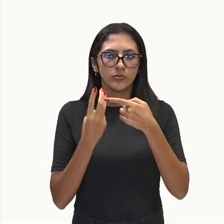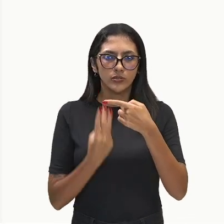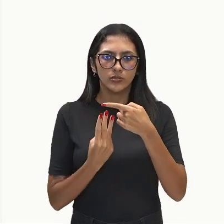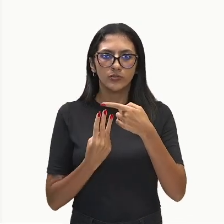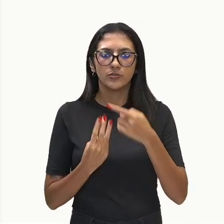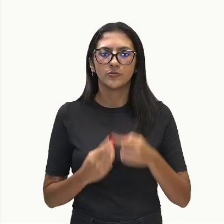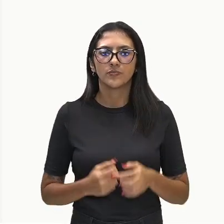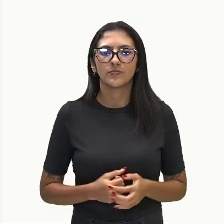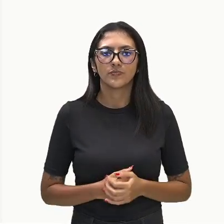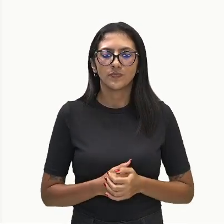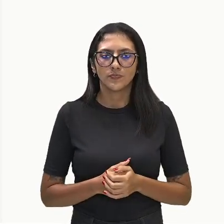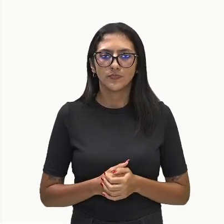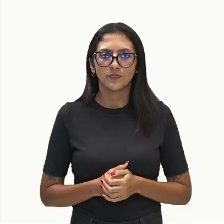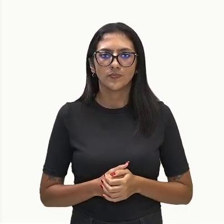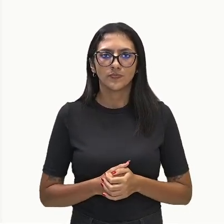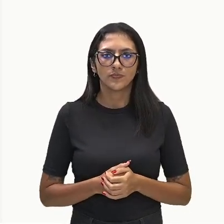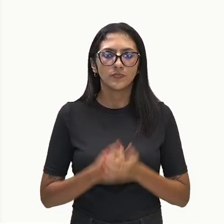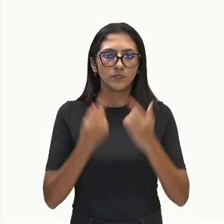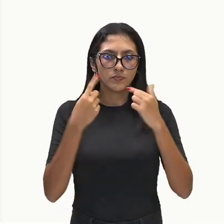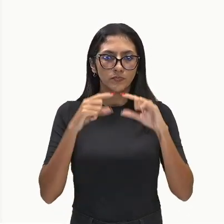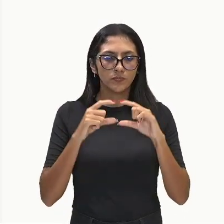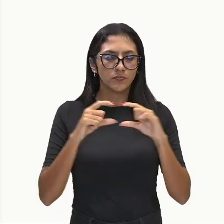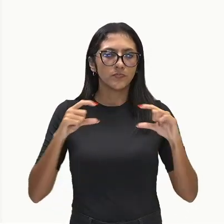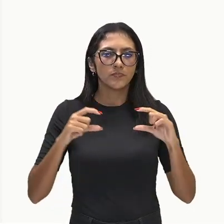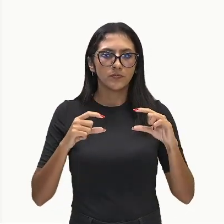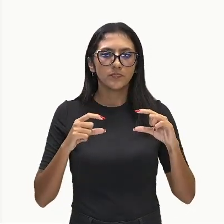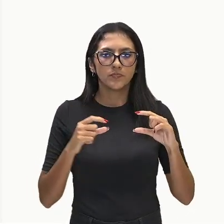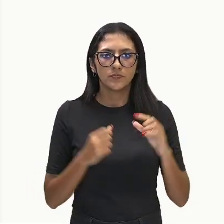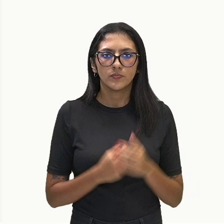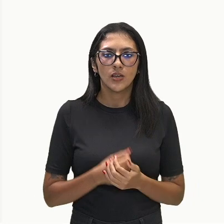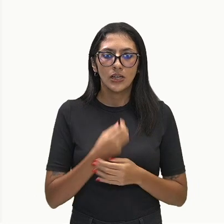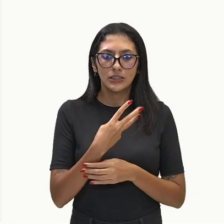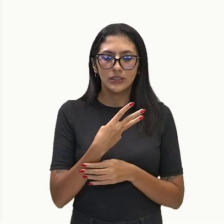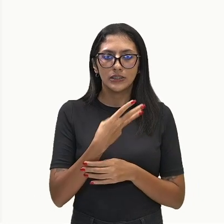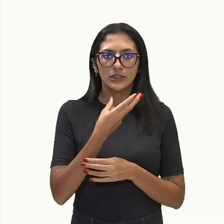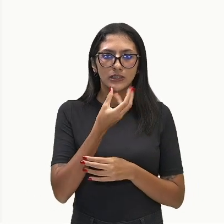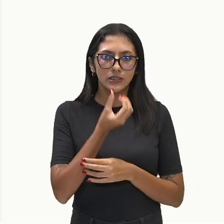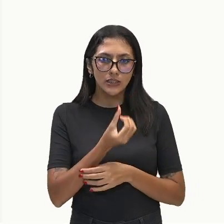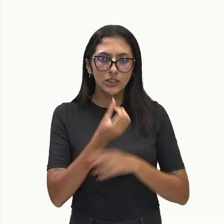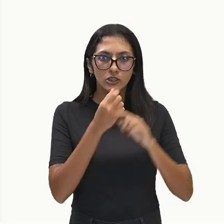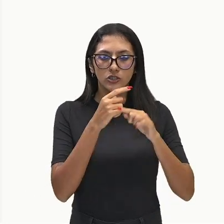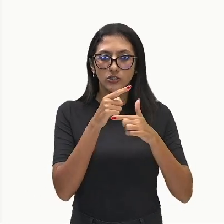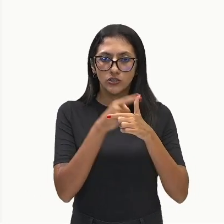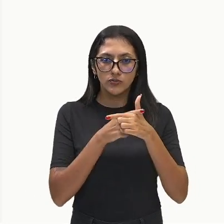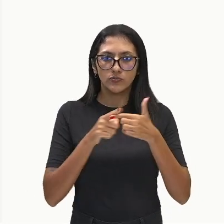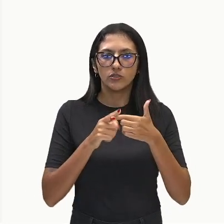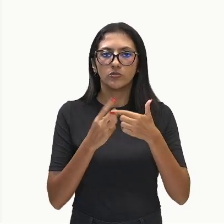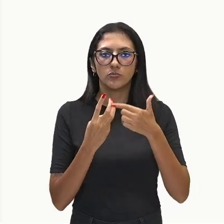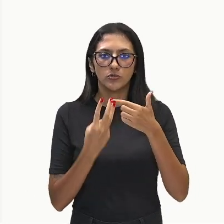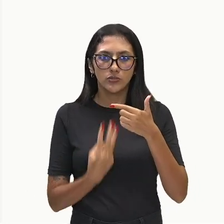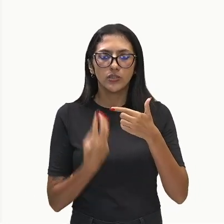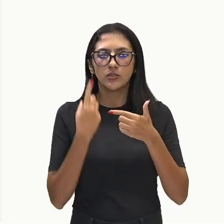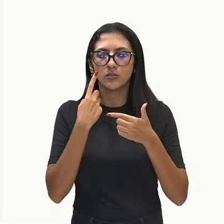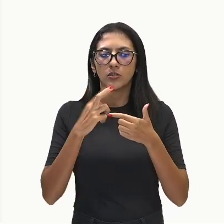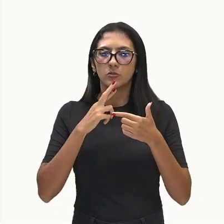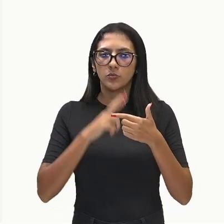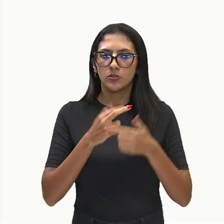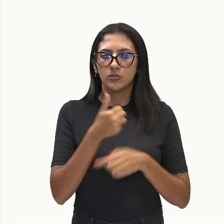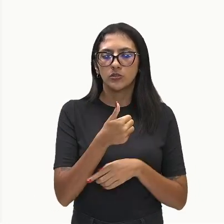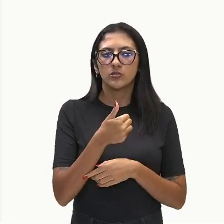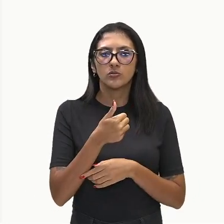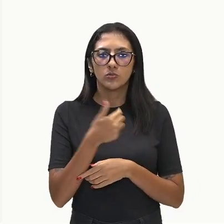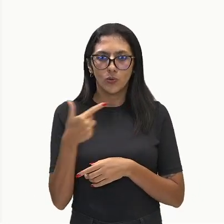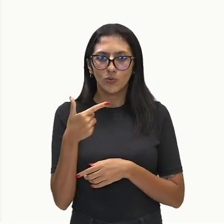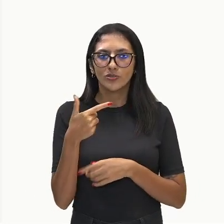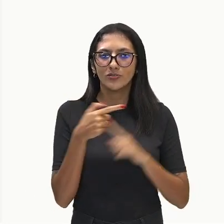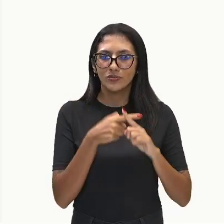3. Aqui a gente dividiu 36 por 3, que dá 12. Então, vai ficar 12